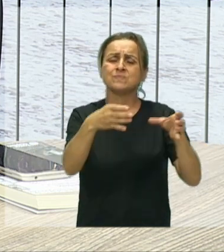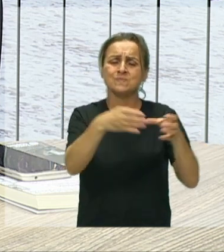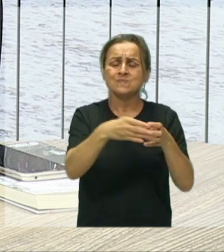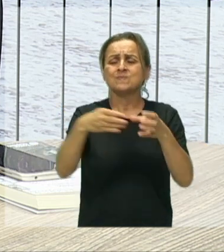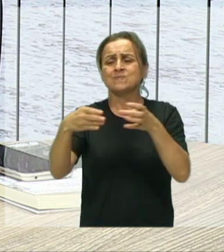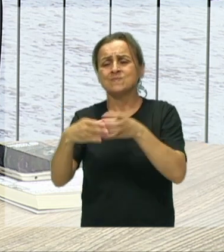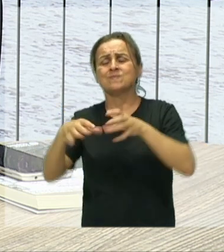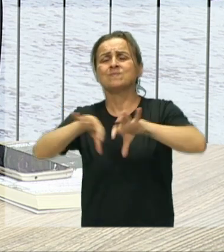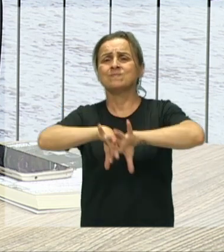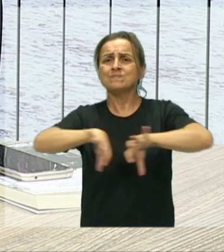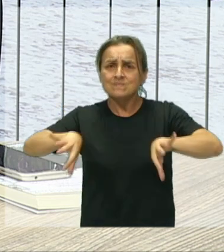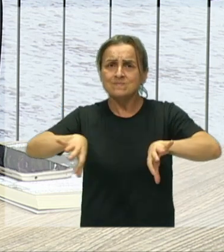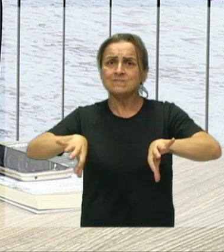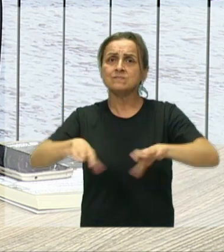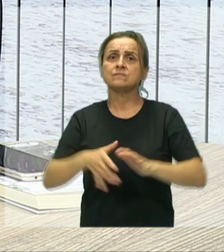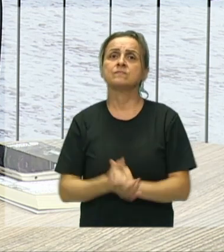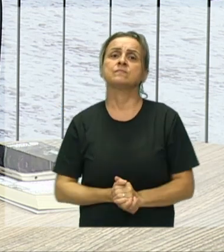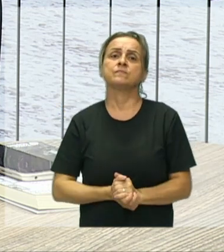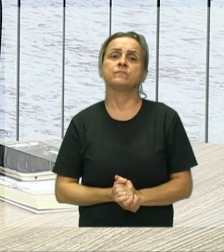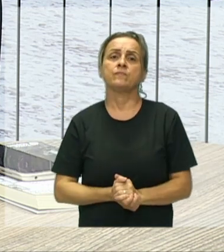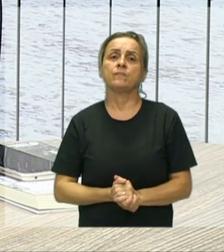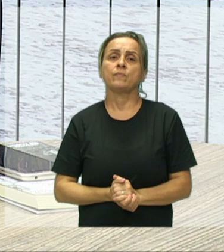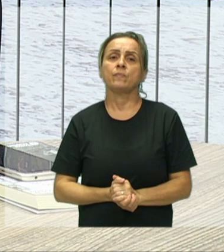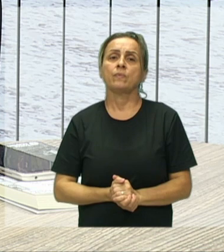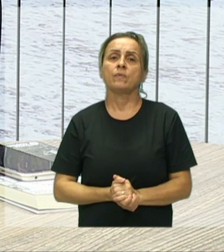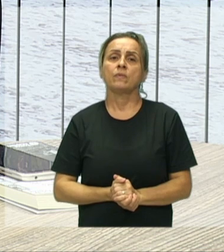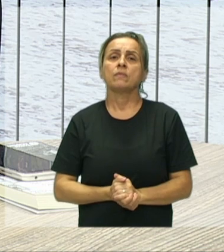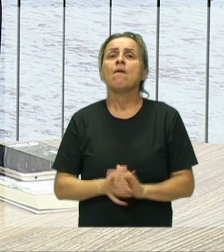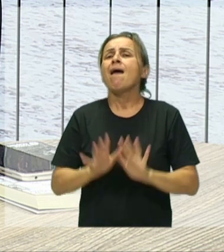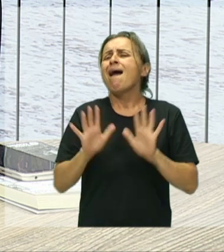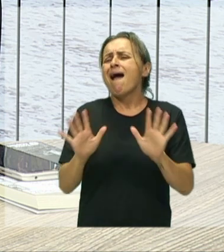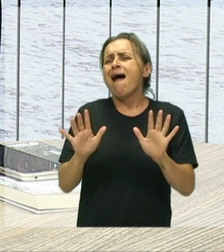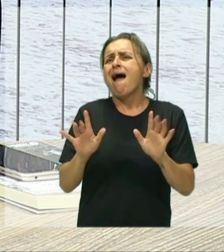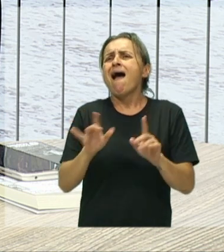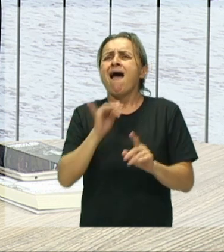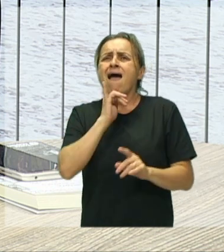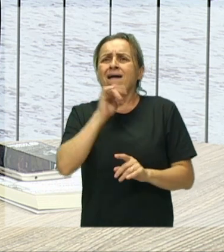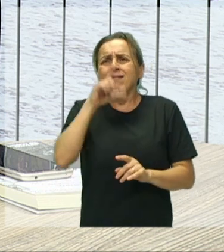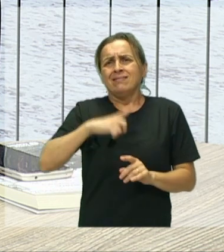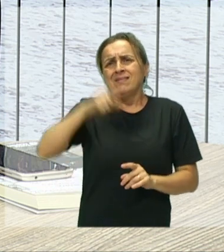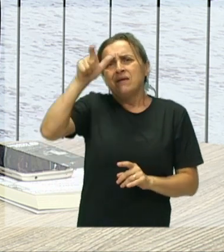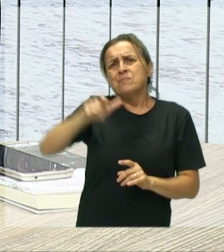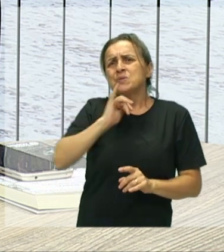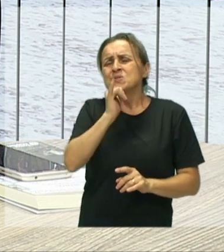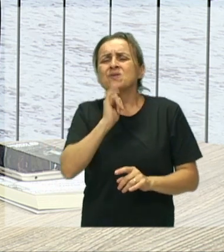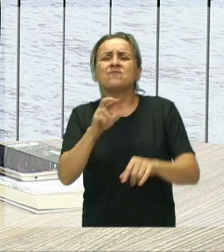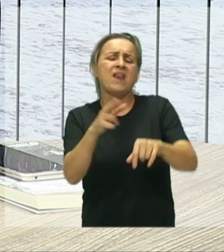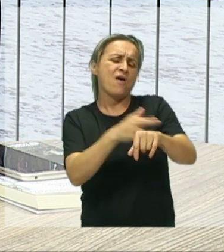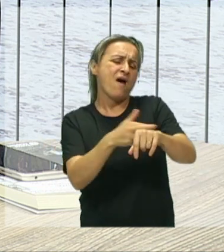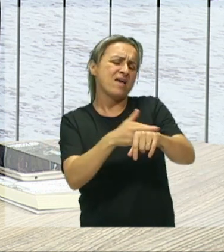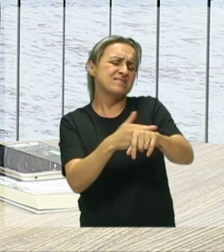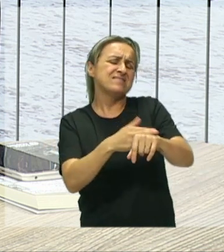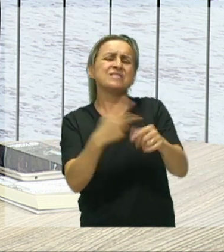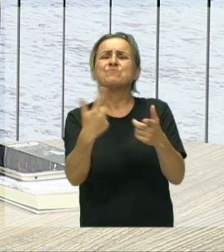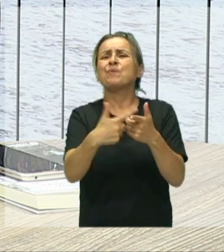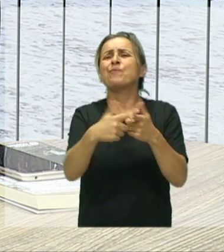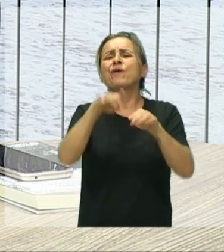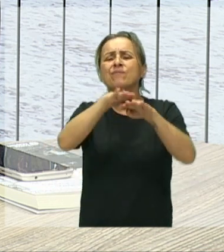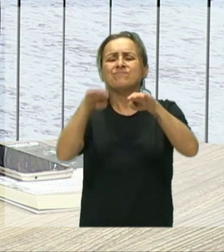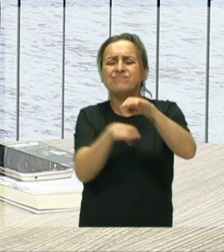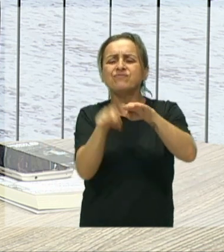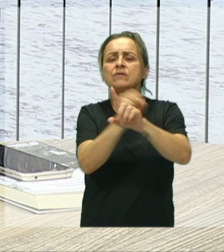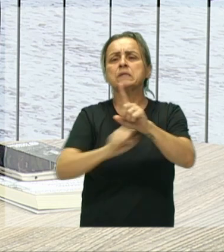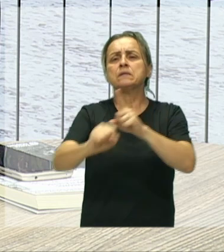racismo no Brasil é por conta da desigualdade social. Não é social só. Não. Se assim fosse, no meio da